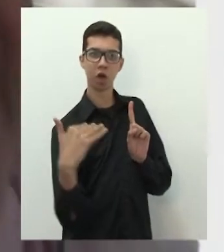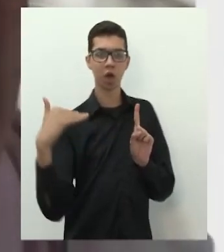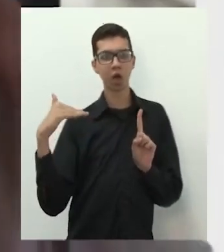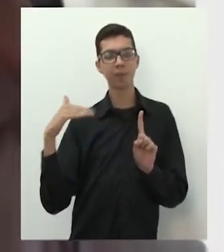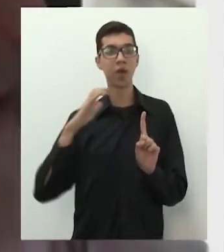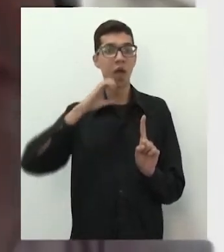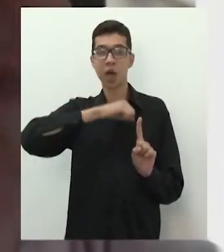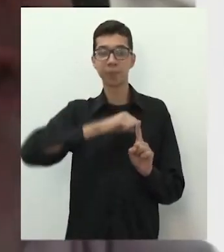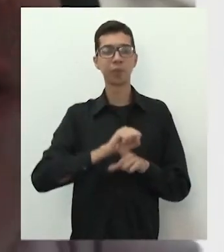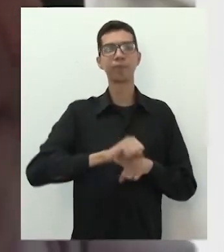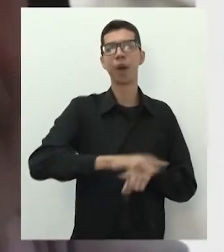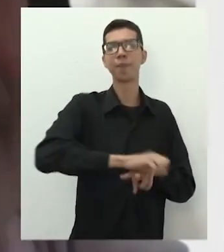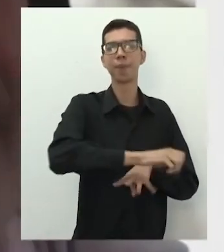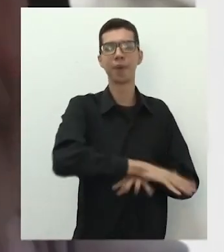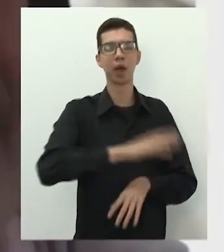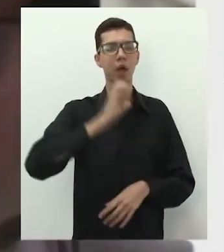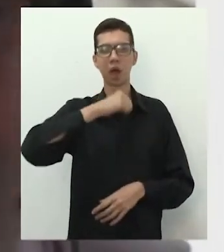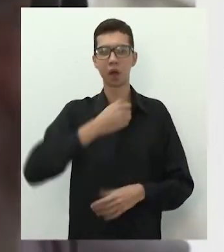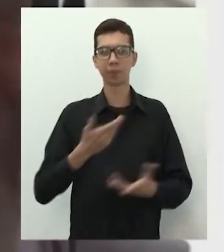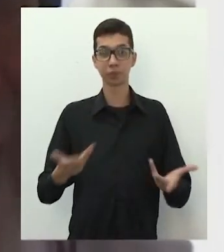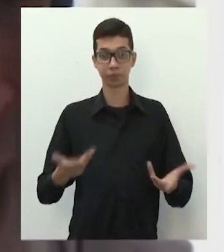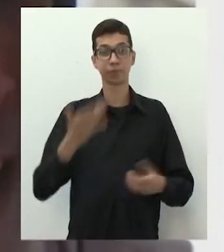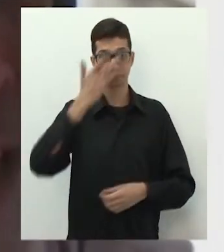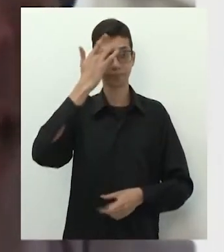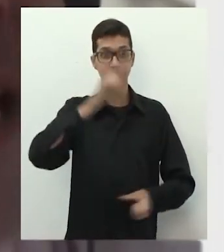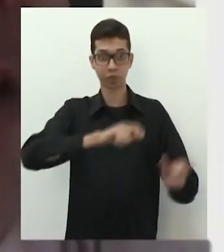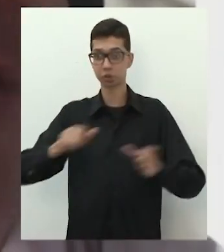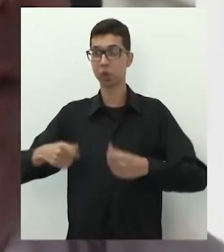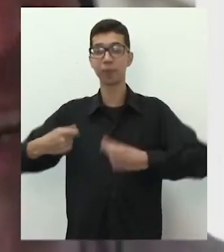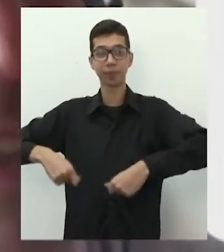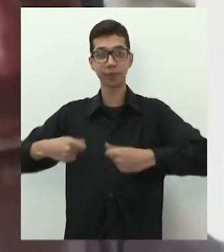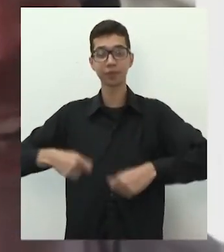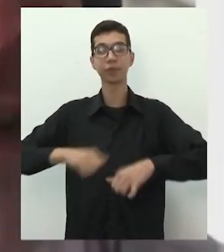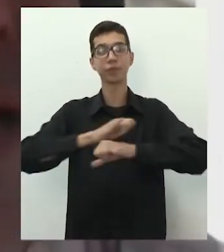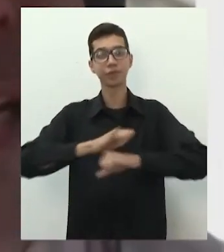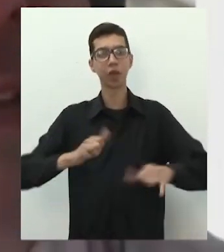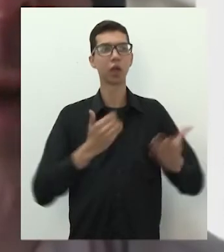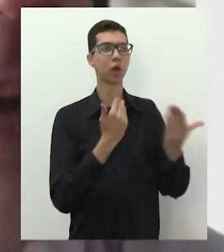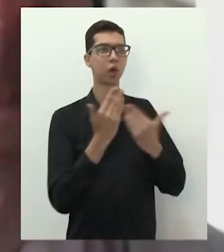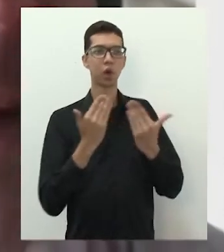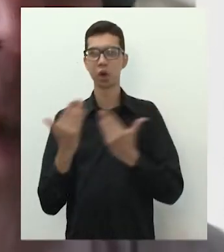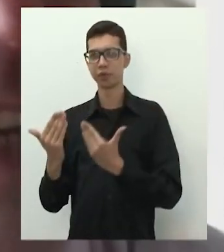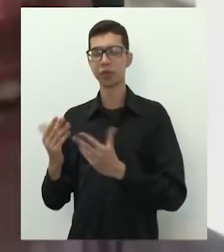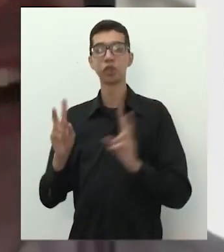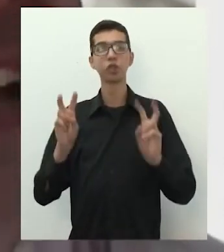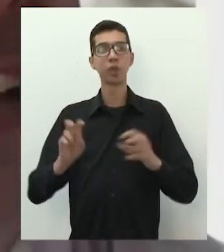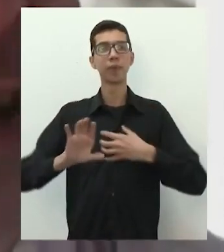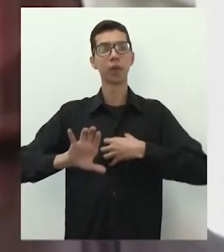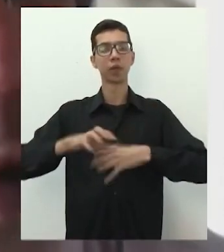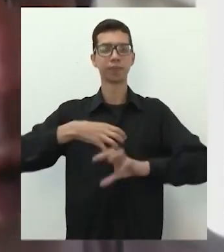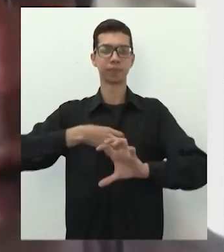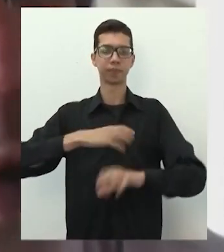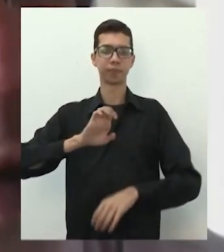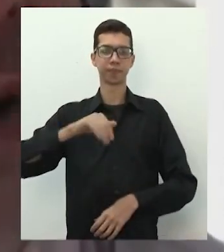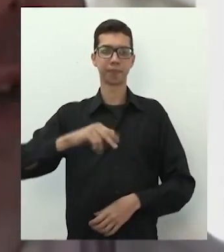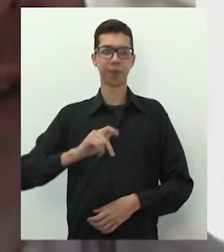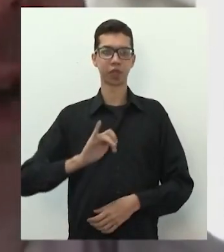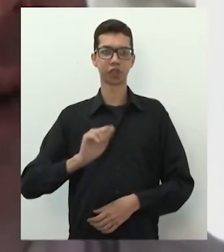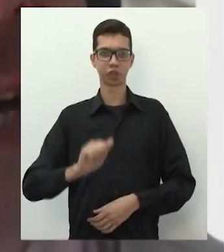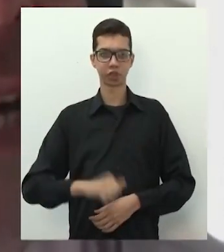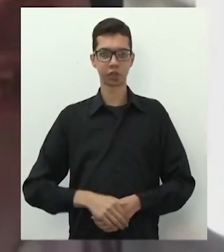esquece, são elementos importantes, mas quem merece muita atenção é essa plateia. Quem merece muita atenção não é aquele que